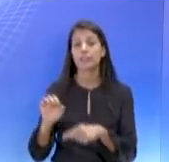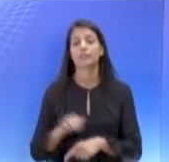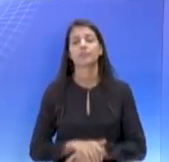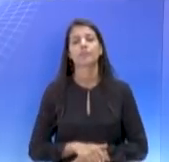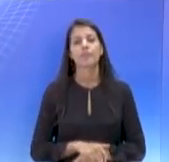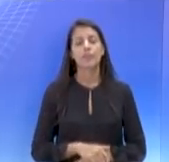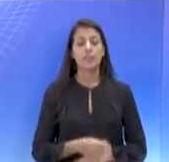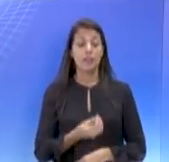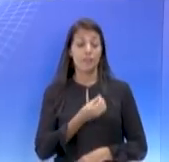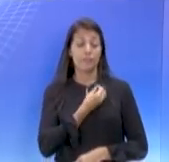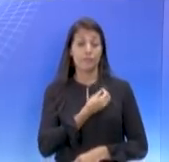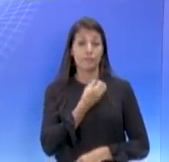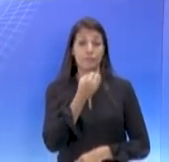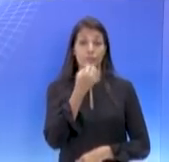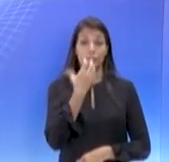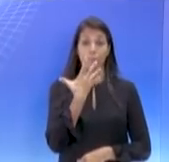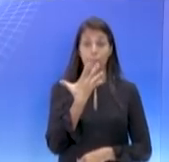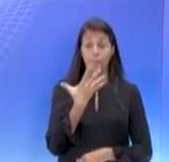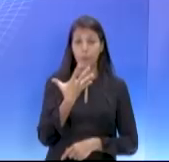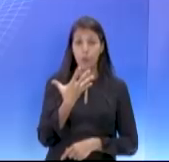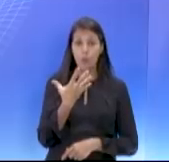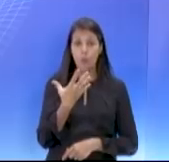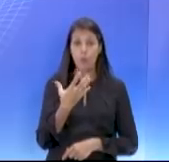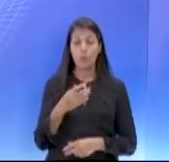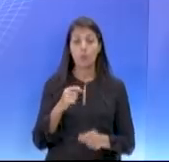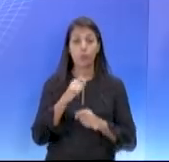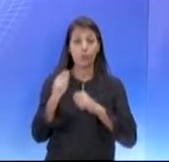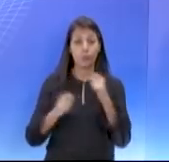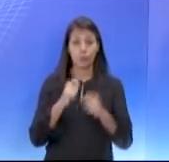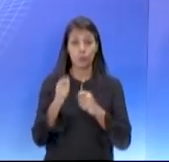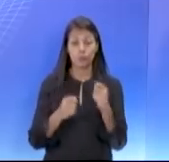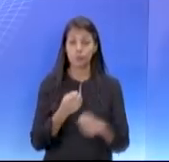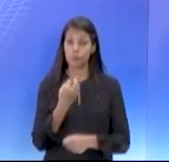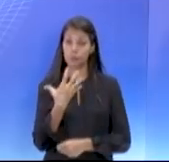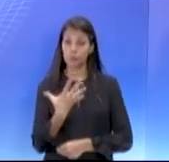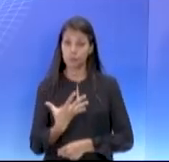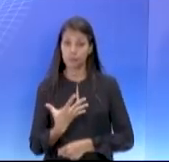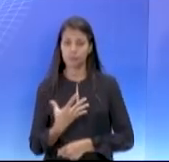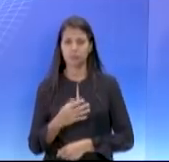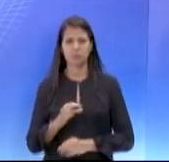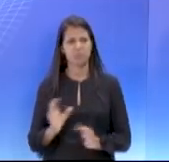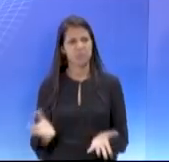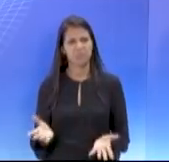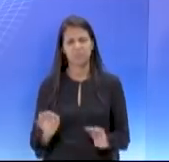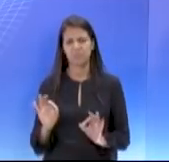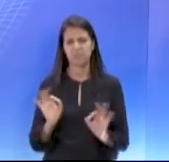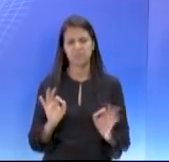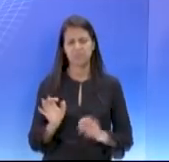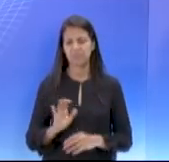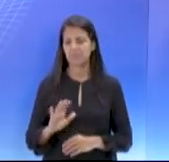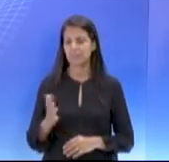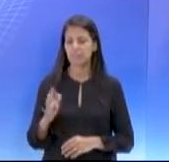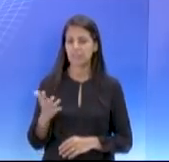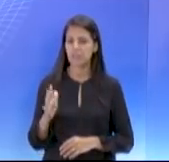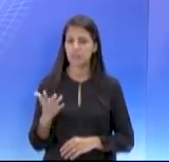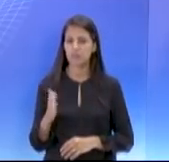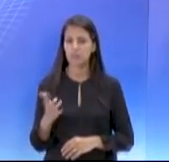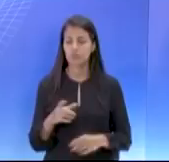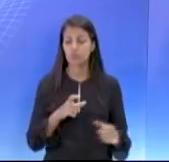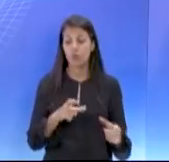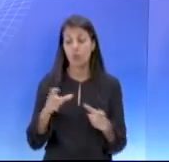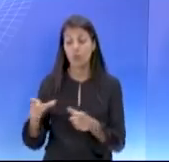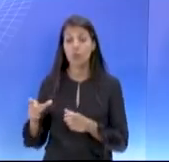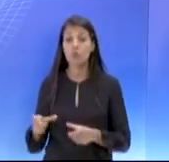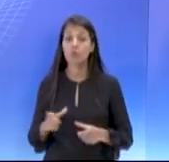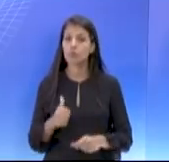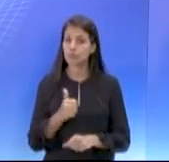modernização econômica. O que está falando o enunciado? Eu acho que a letra C vai encaixar mais nisso aí. Espaço é a terra, sobrevivência